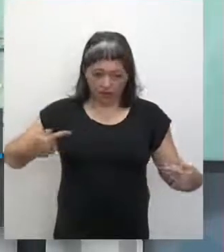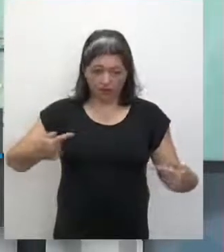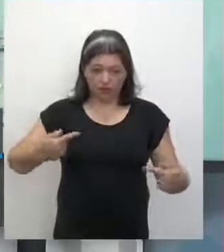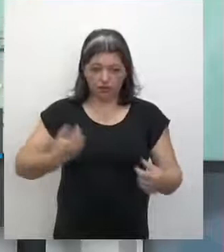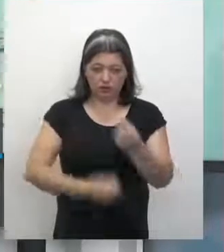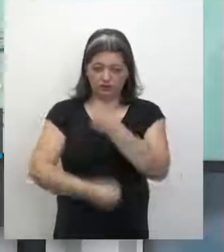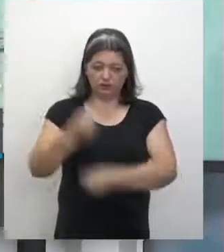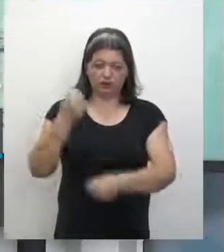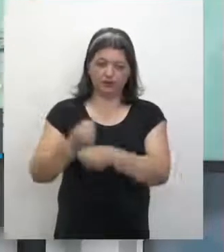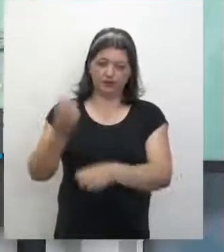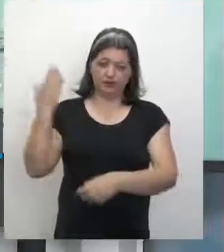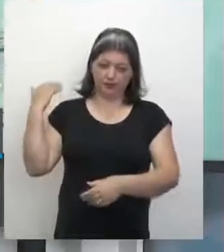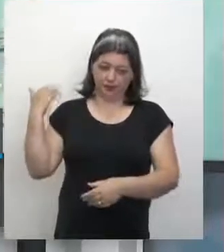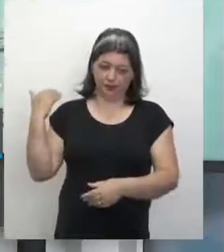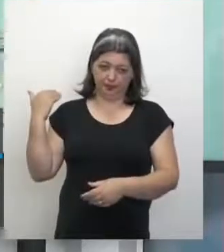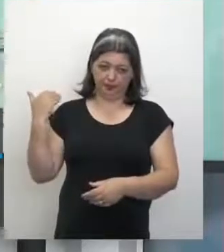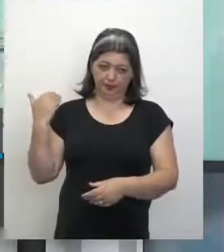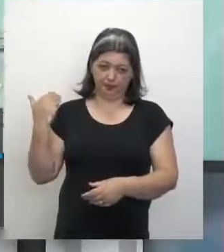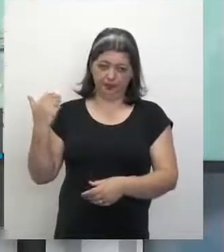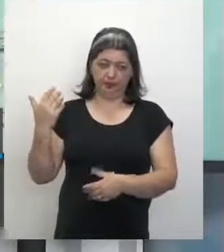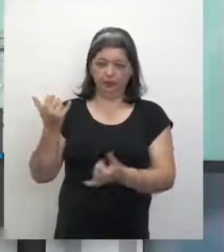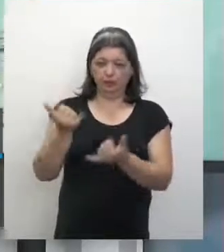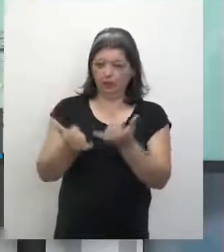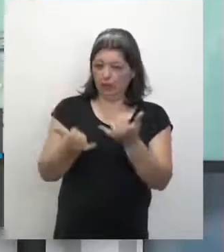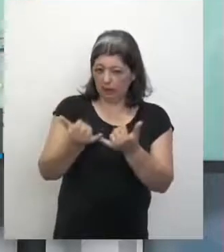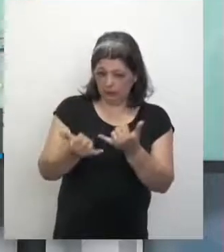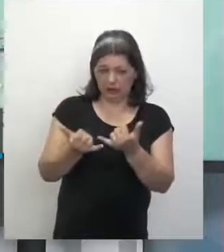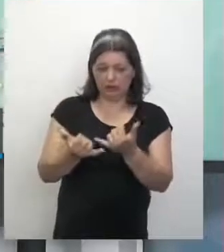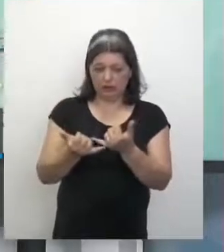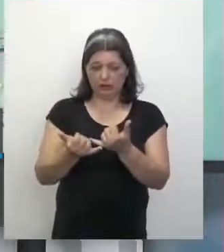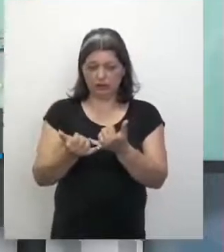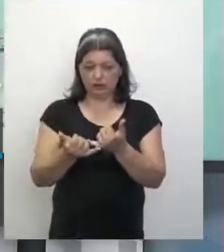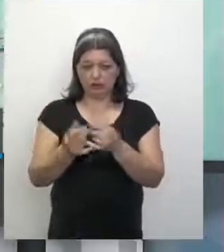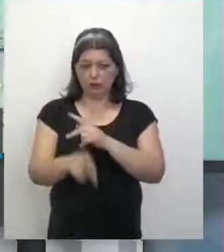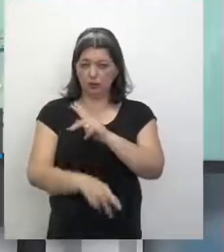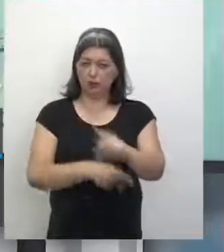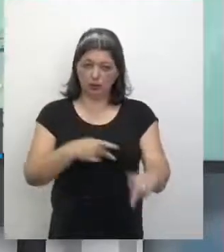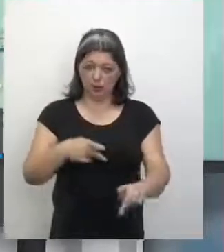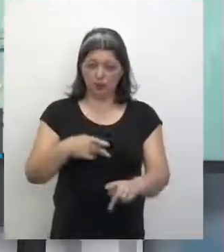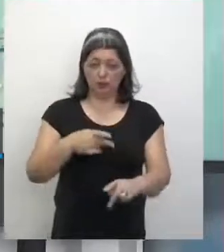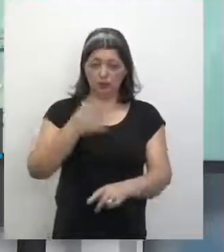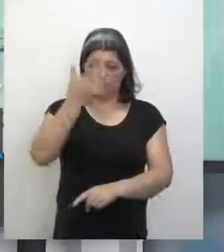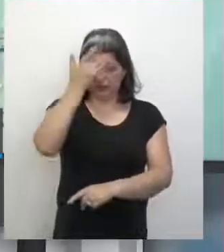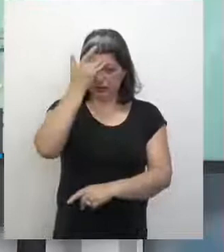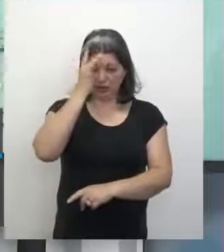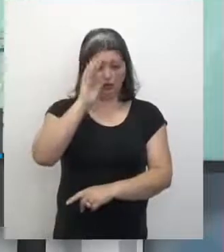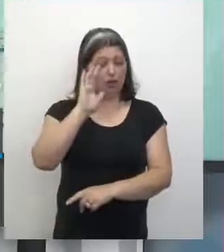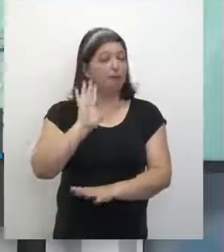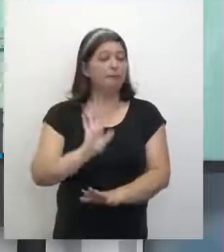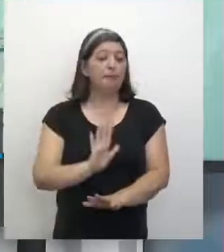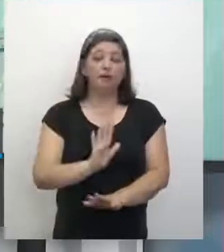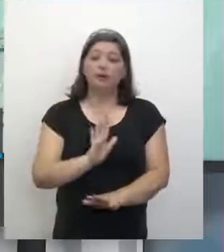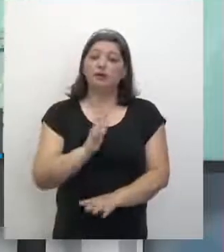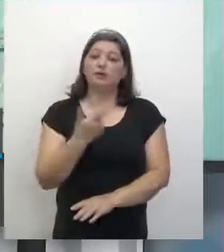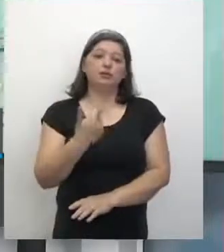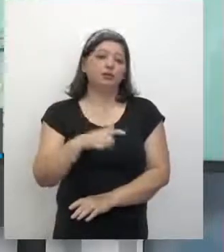mostrou que geneticamente são muito próximos dos indianos, mas não é comprovado historicamente. Tem